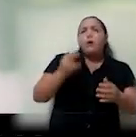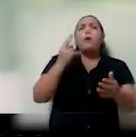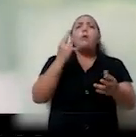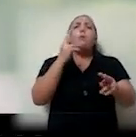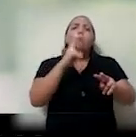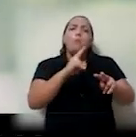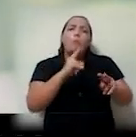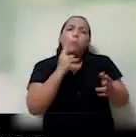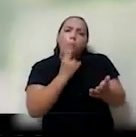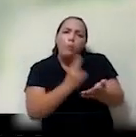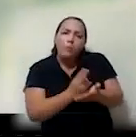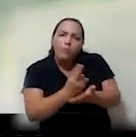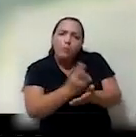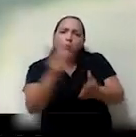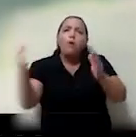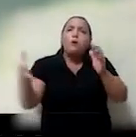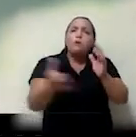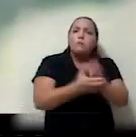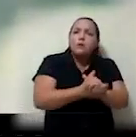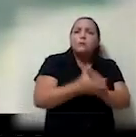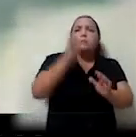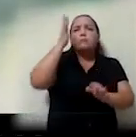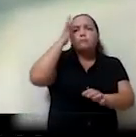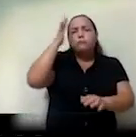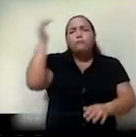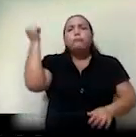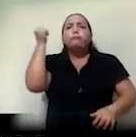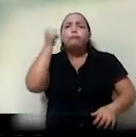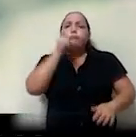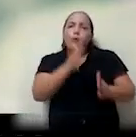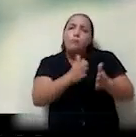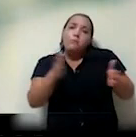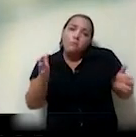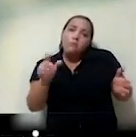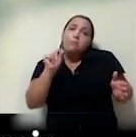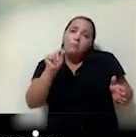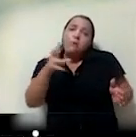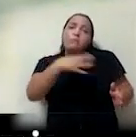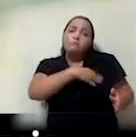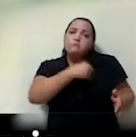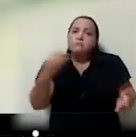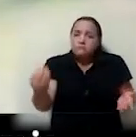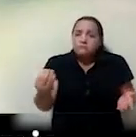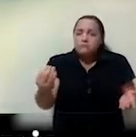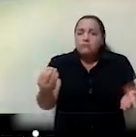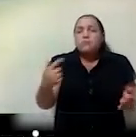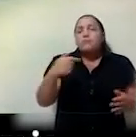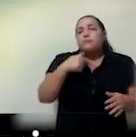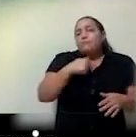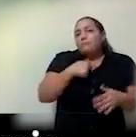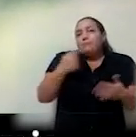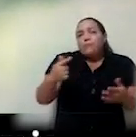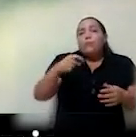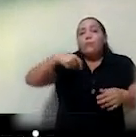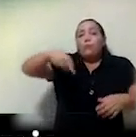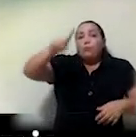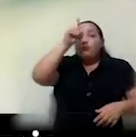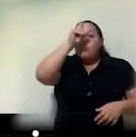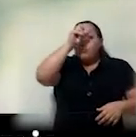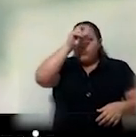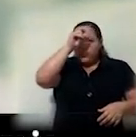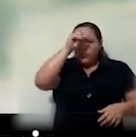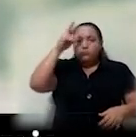a realização, em grande parte das mulheres, é ter filhos, né? E eu fui no Hospital Central do